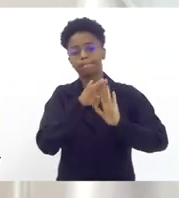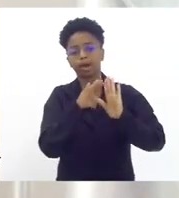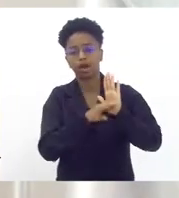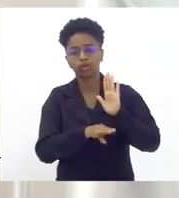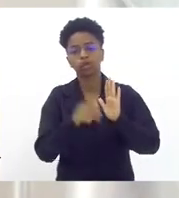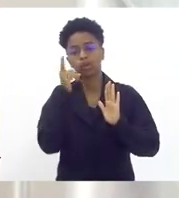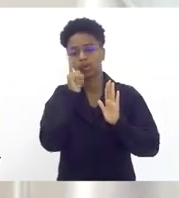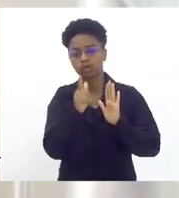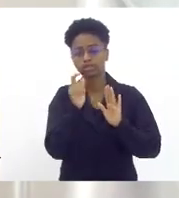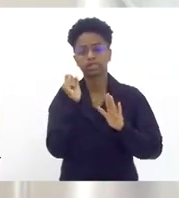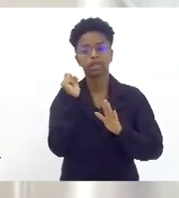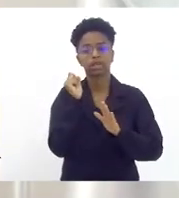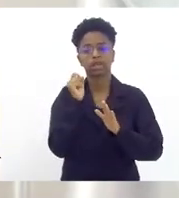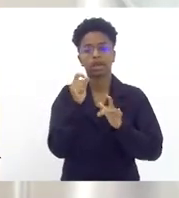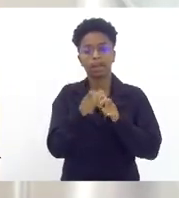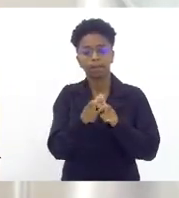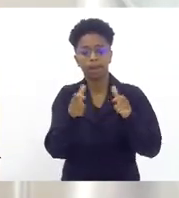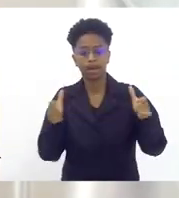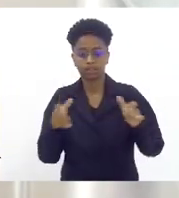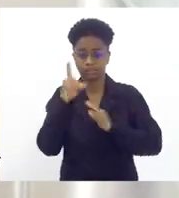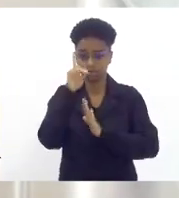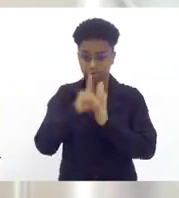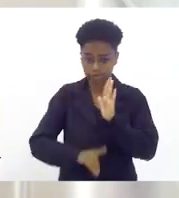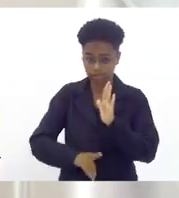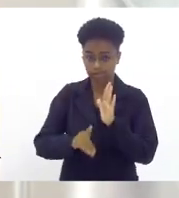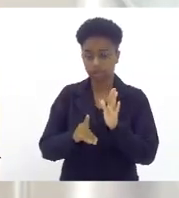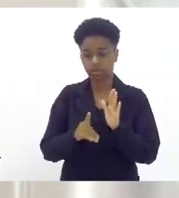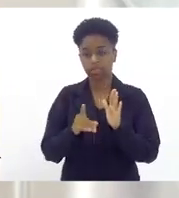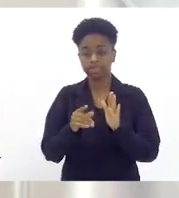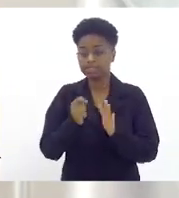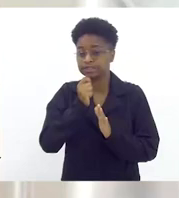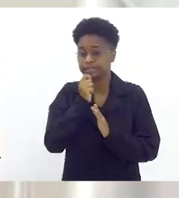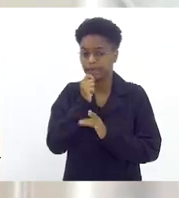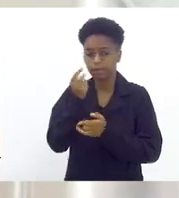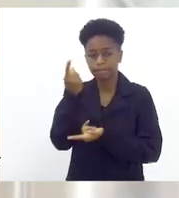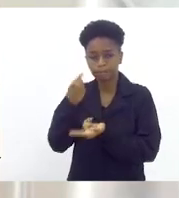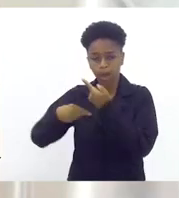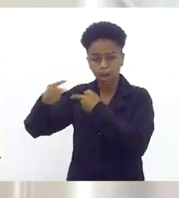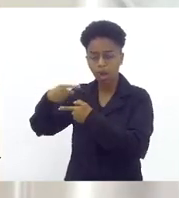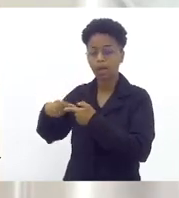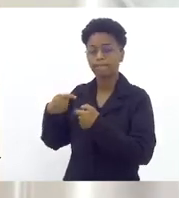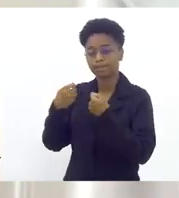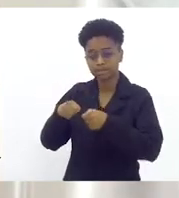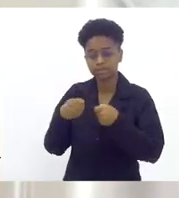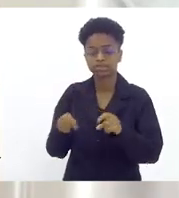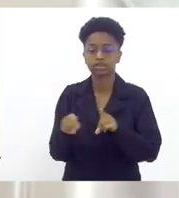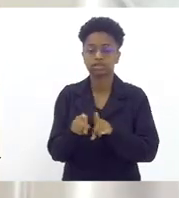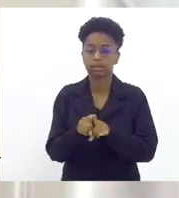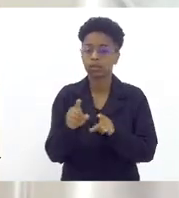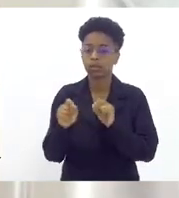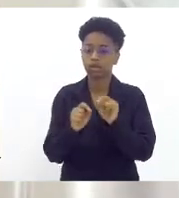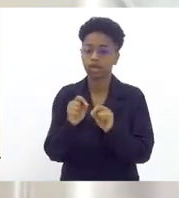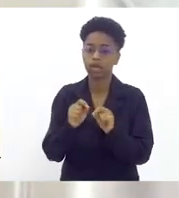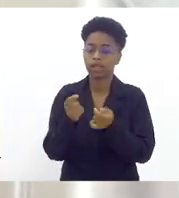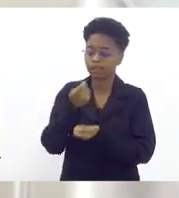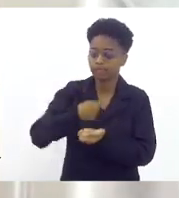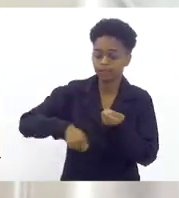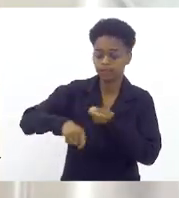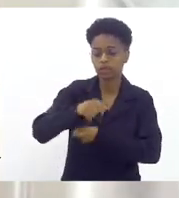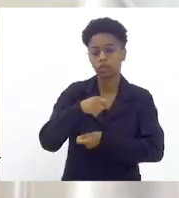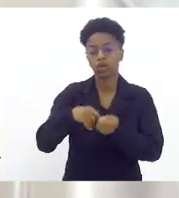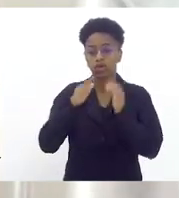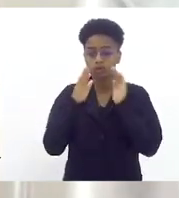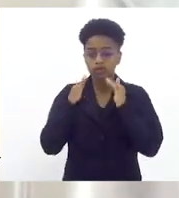da materialização dos direitos já conquistados, sem que haja retrocesso, também entre em negociação como horizonte